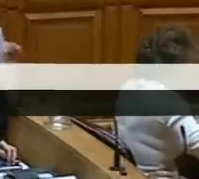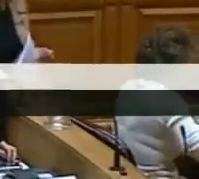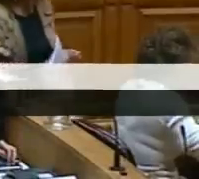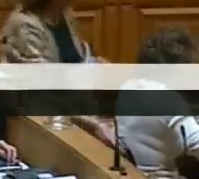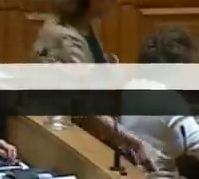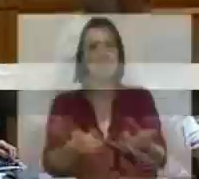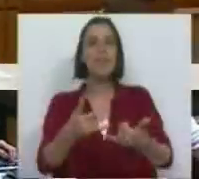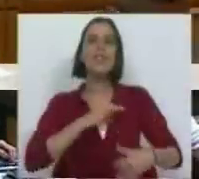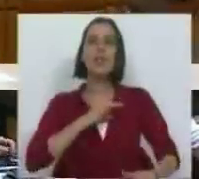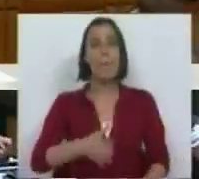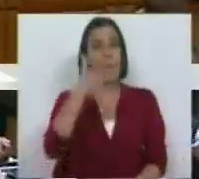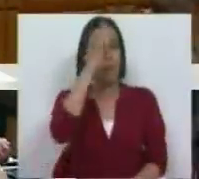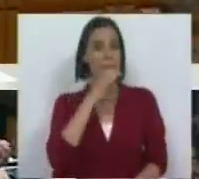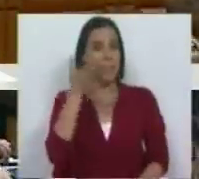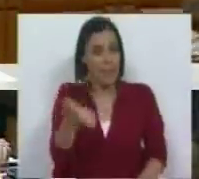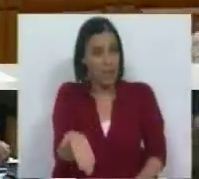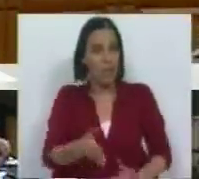Tem a palavra, Sr. Primeiro-Ministro.